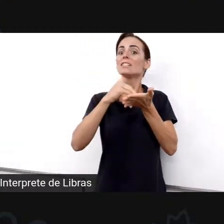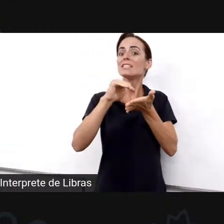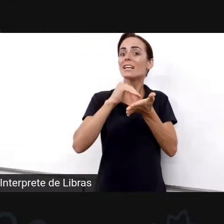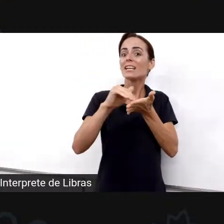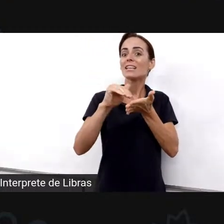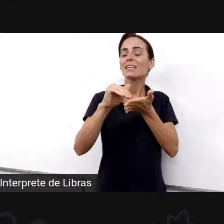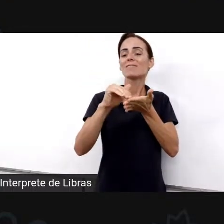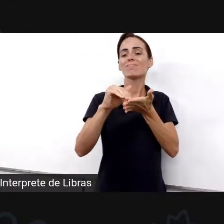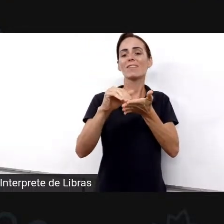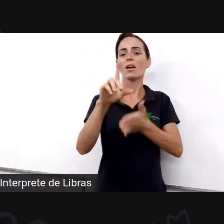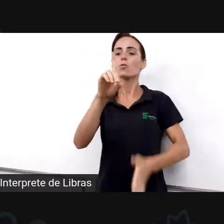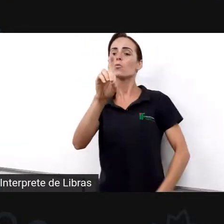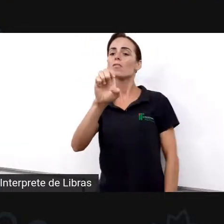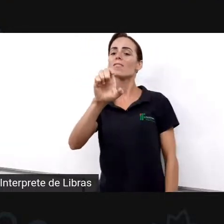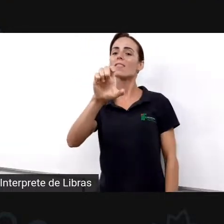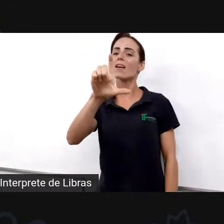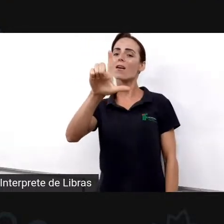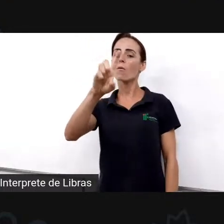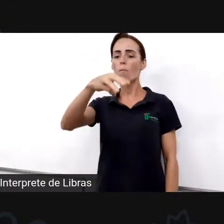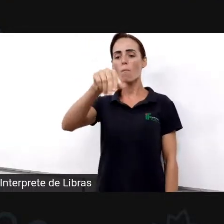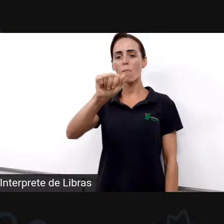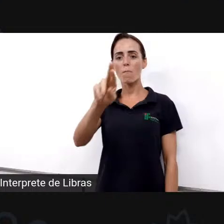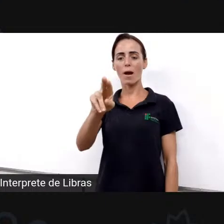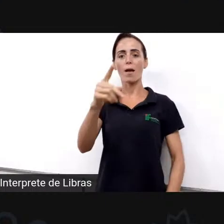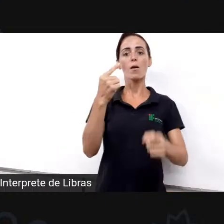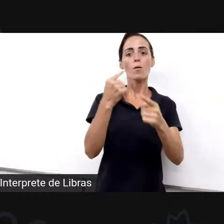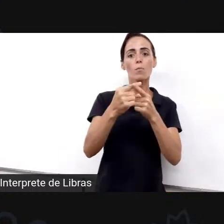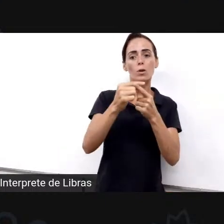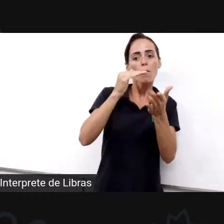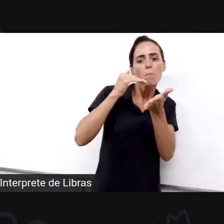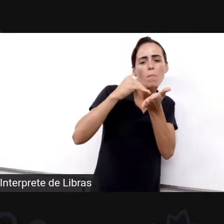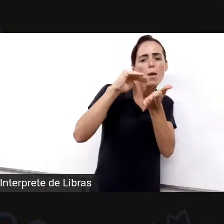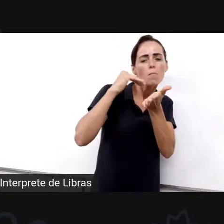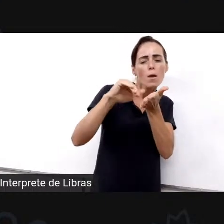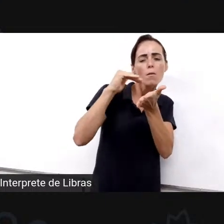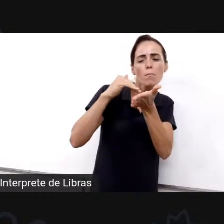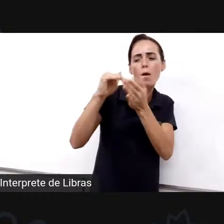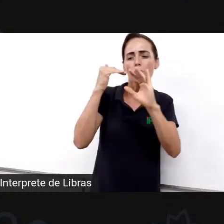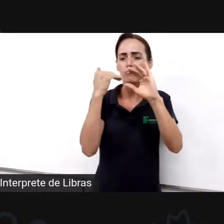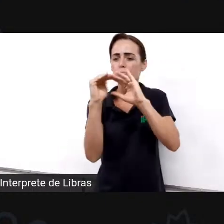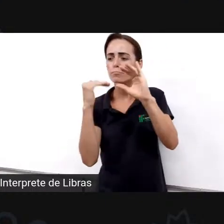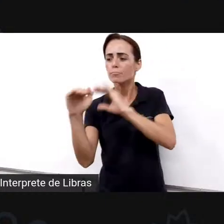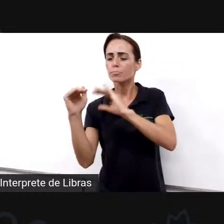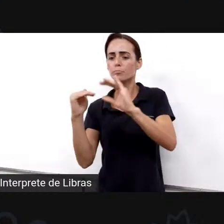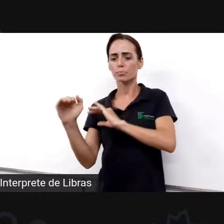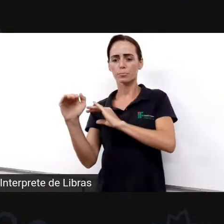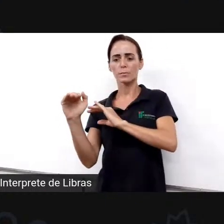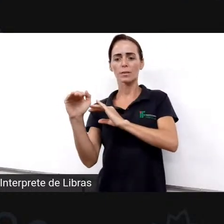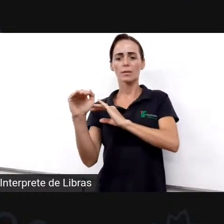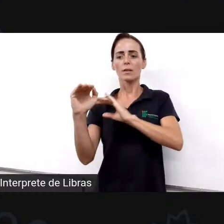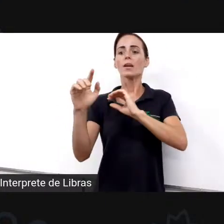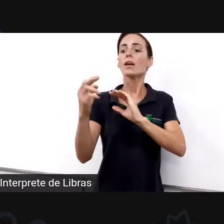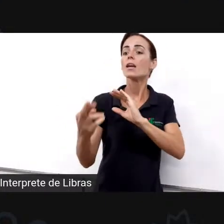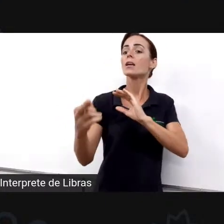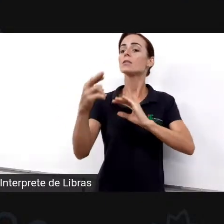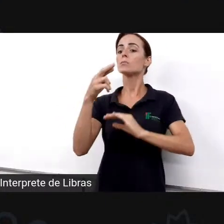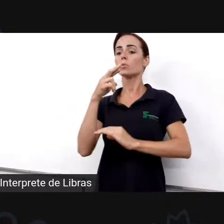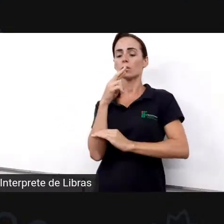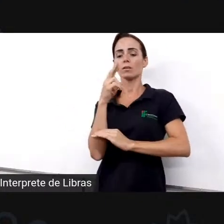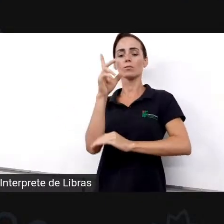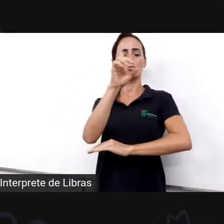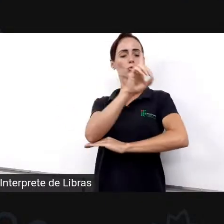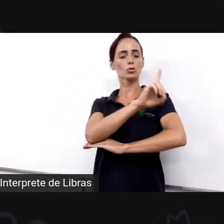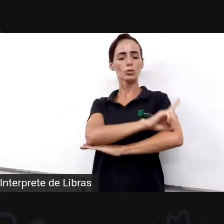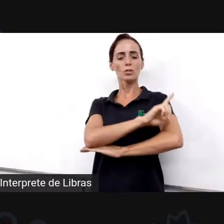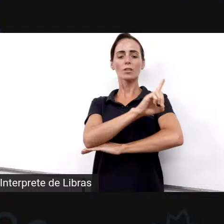mediu esforços para responder aos nossos e-mails e nos passando conforto que o dia da nossa formatura chegaria.